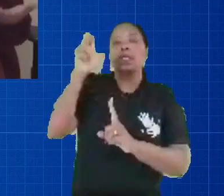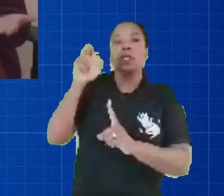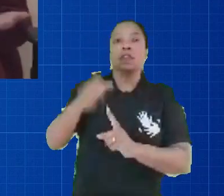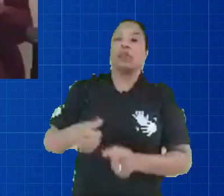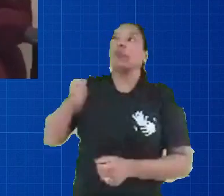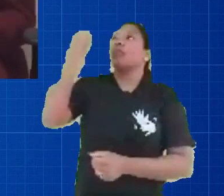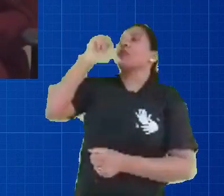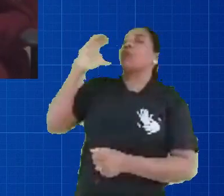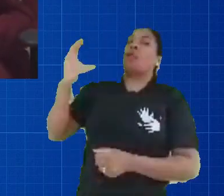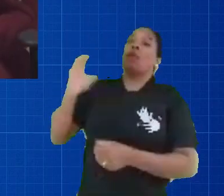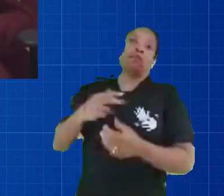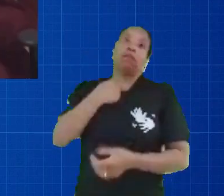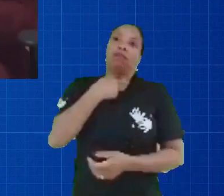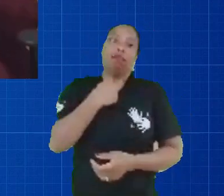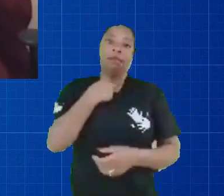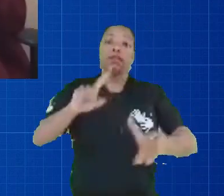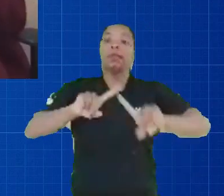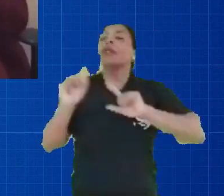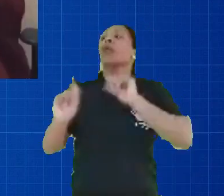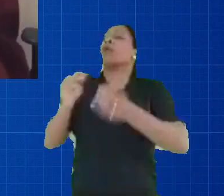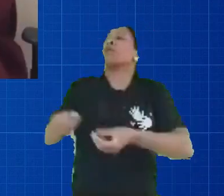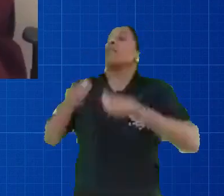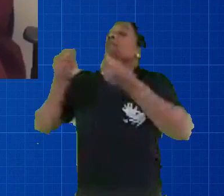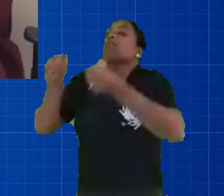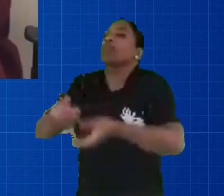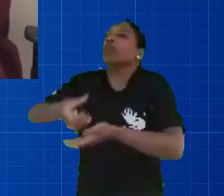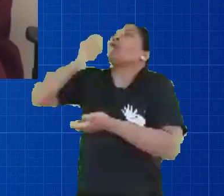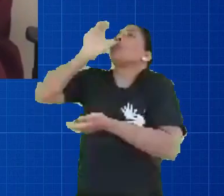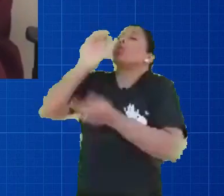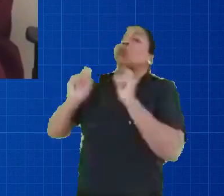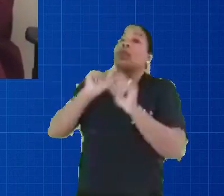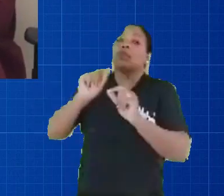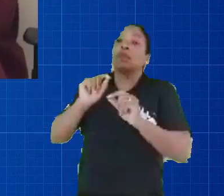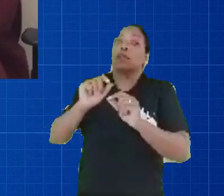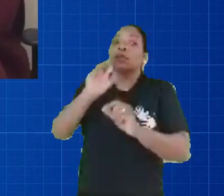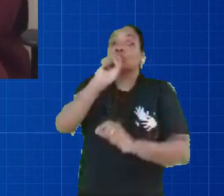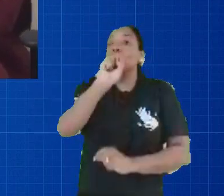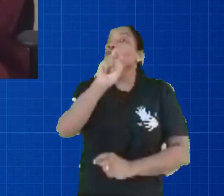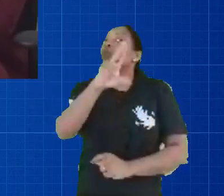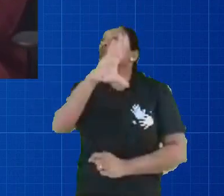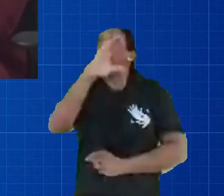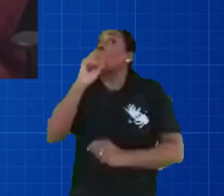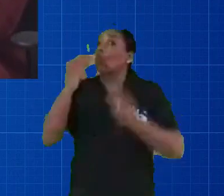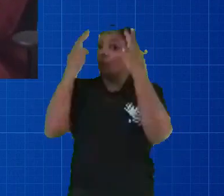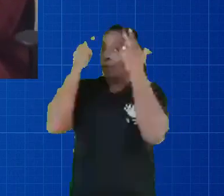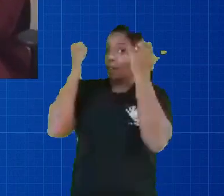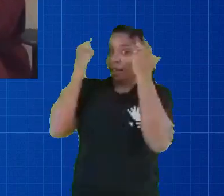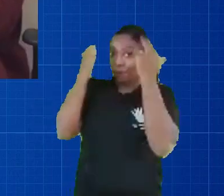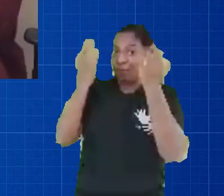mais caro do que um suco natural, a gente oferece o suco natural. A polpa da fruta